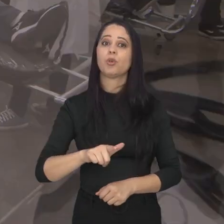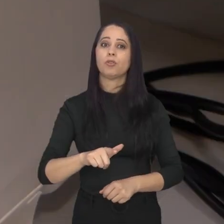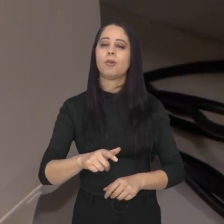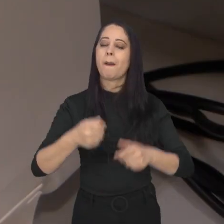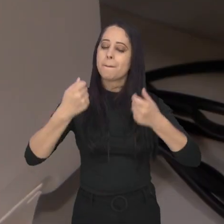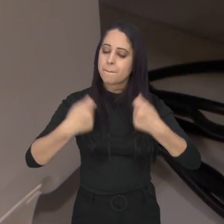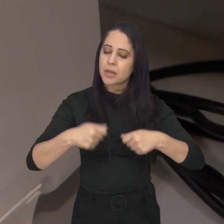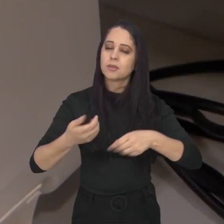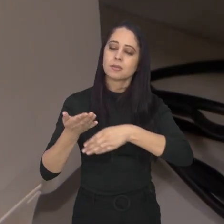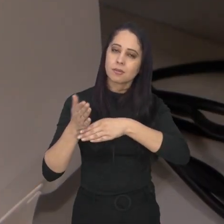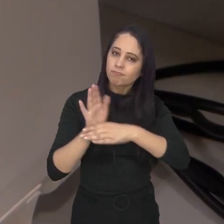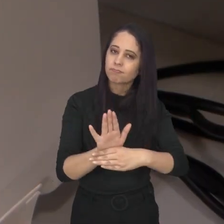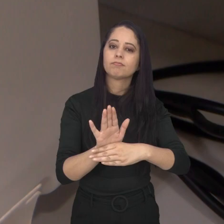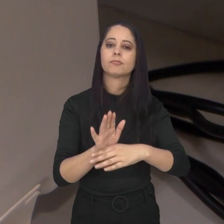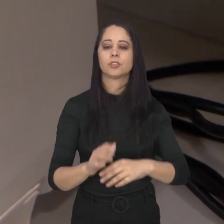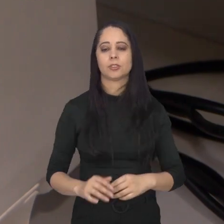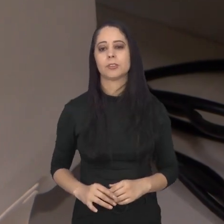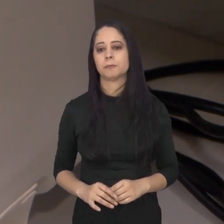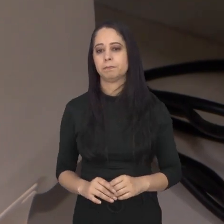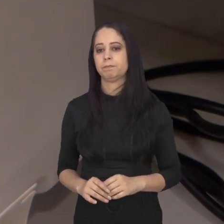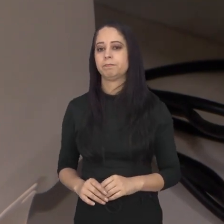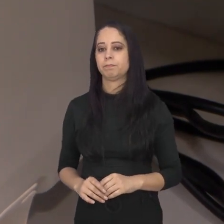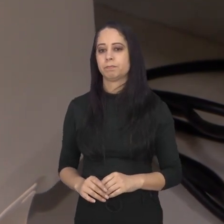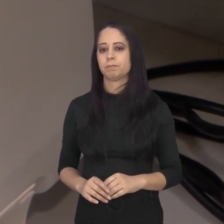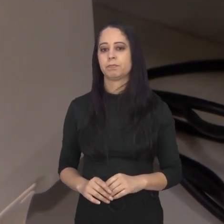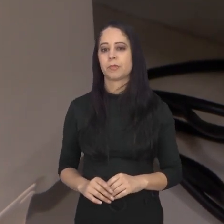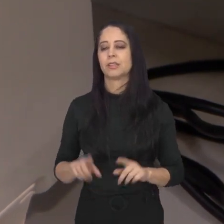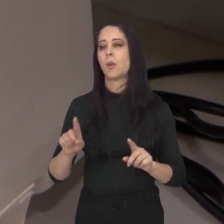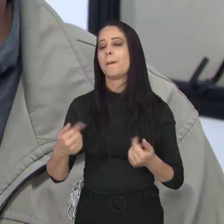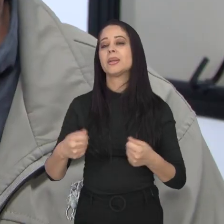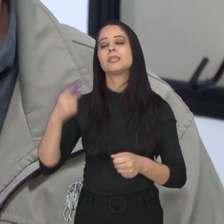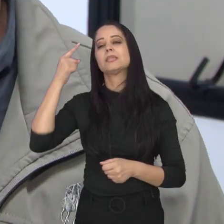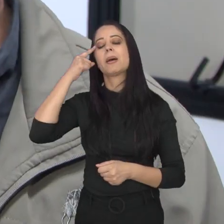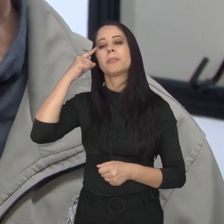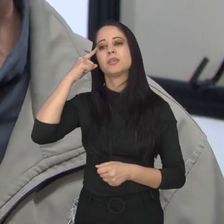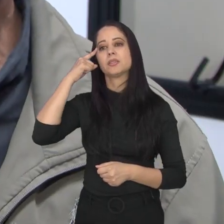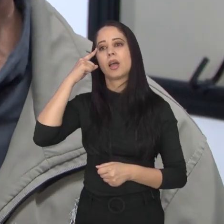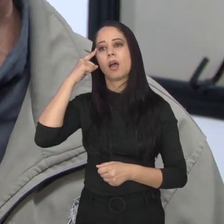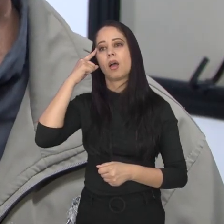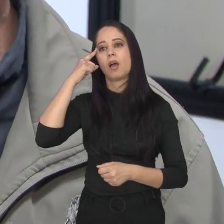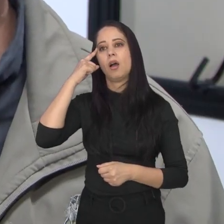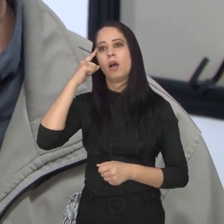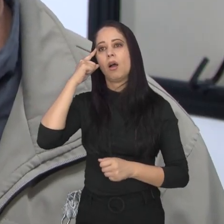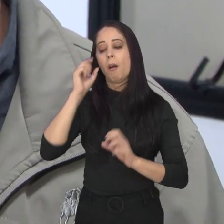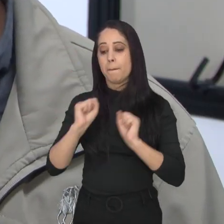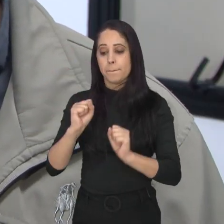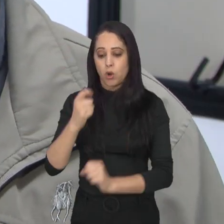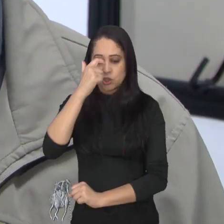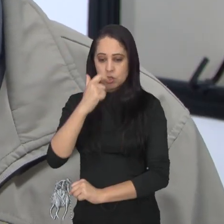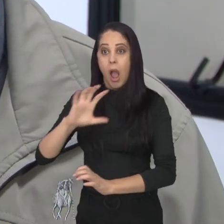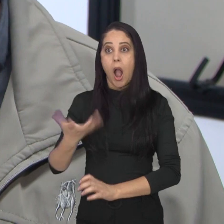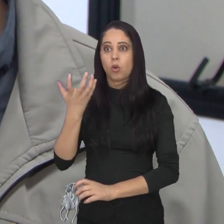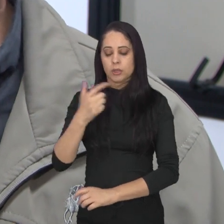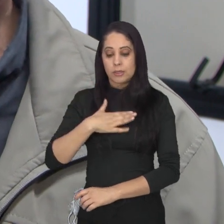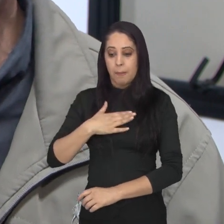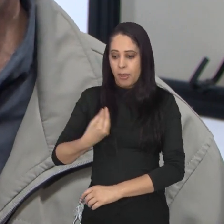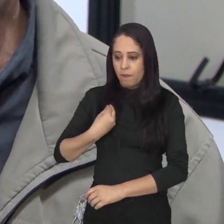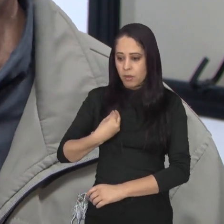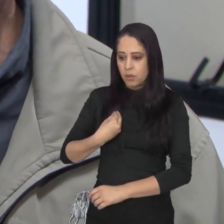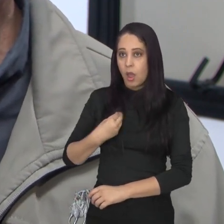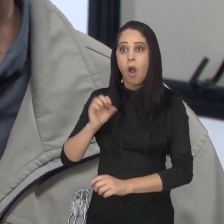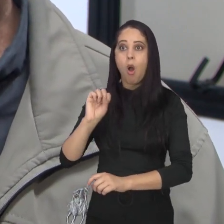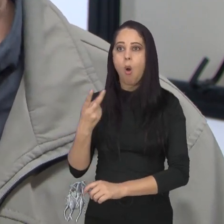aumenta. Cirurgia cardíaca também tem uma tendência a aumentar pelo número de aumento de infarto. Vai precisar de mais sangue. Então é muito